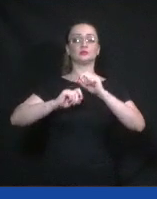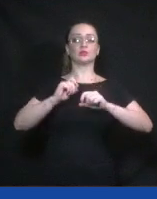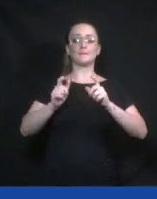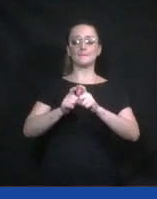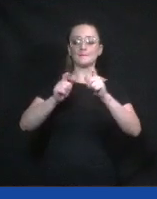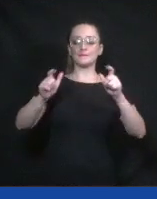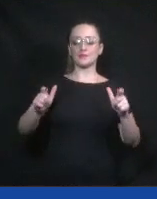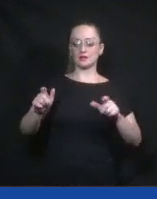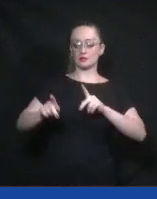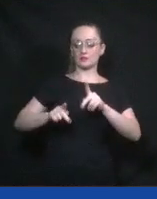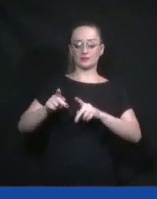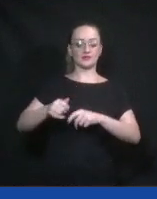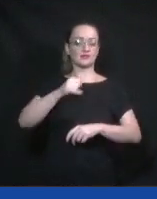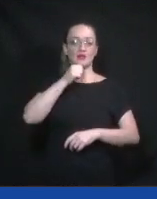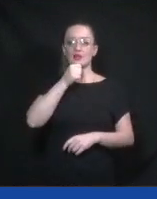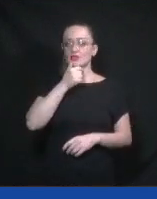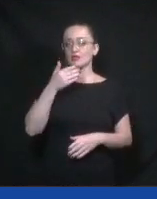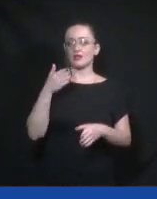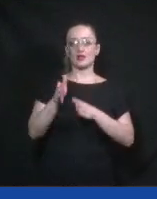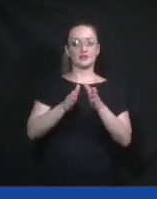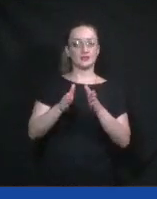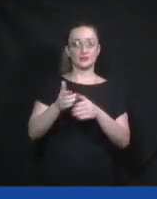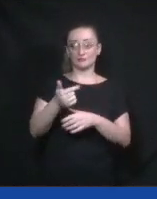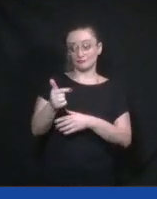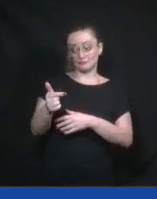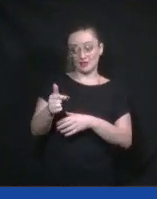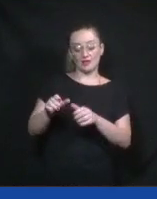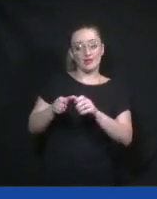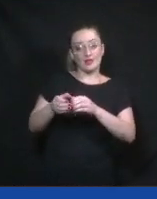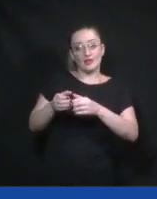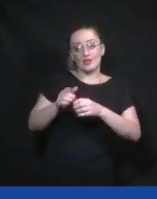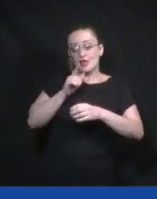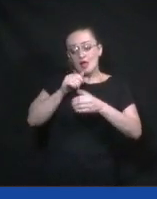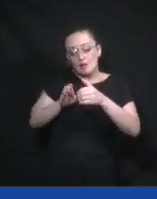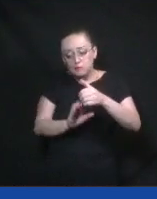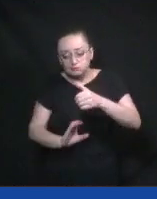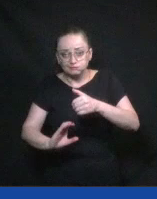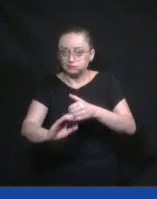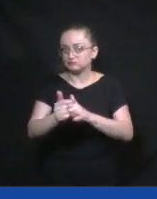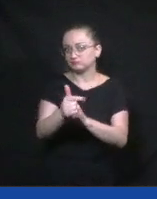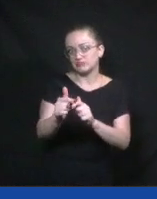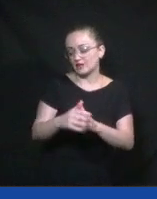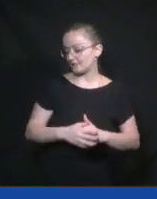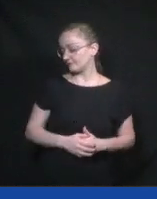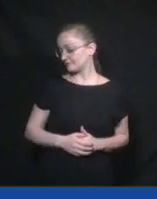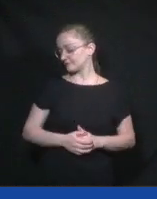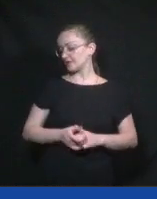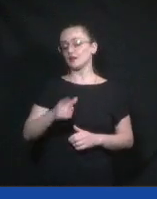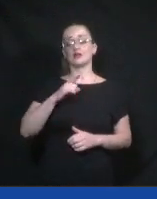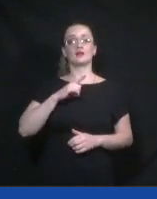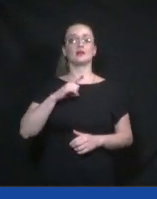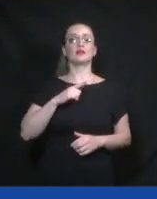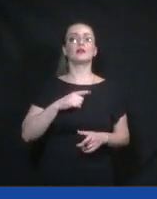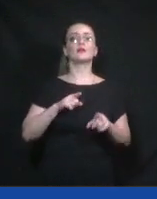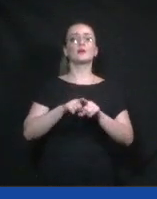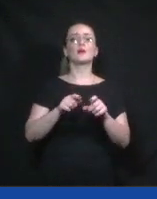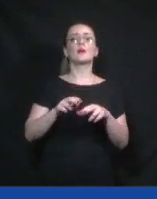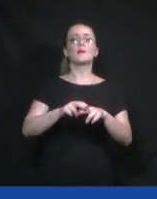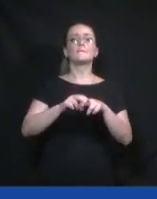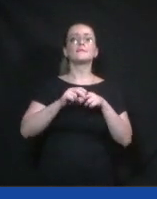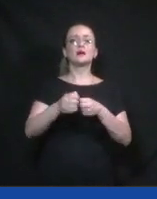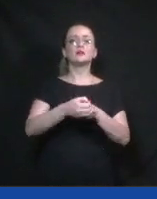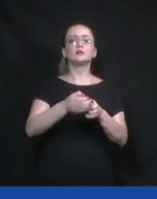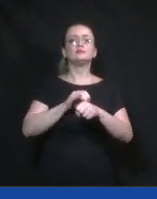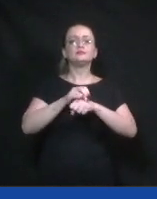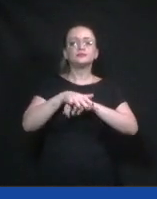no século 21 ainda não têm acesso à coleta de esgoto coleta e tratamento de boa nós temos hoje até por conta da academia uma